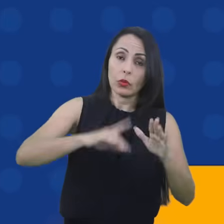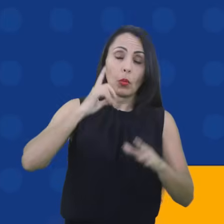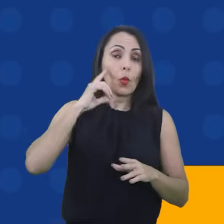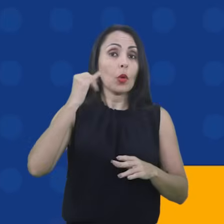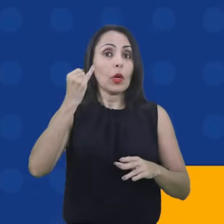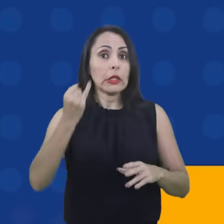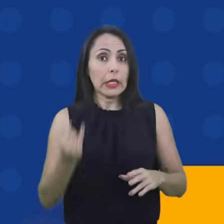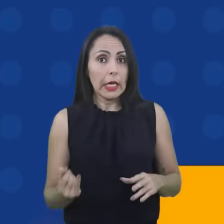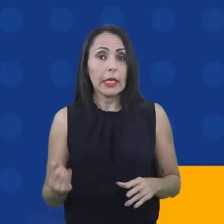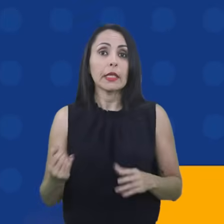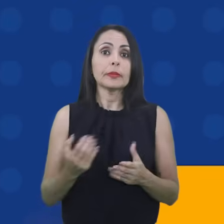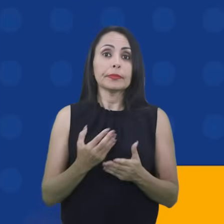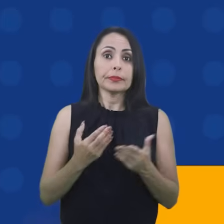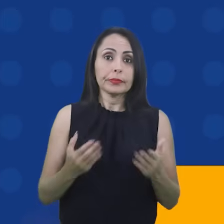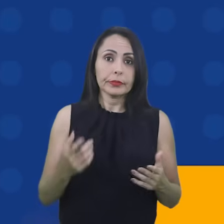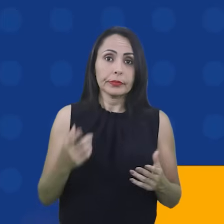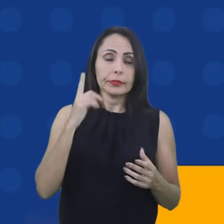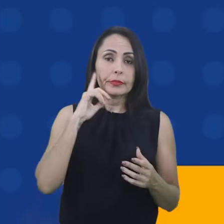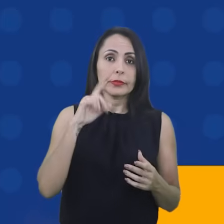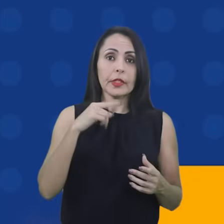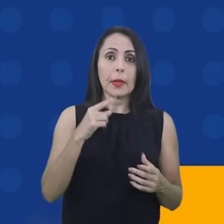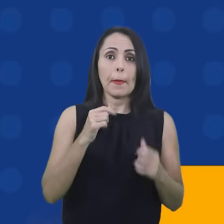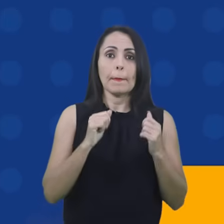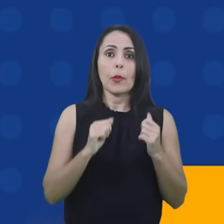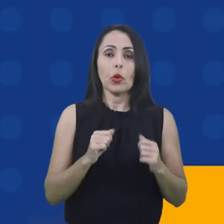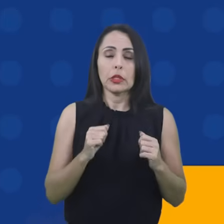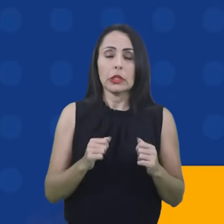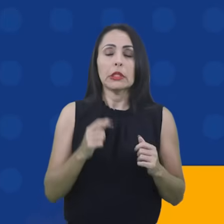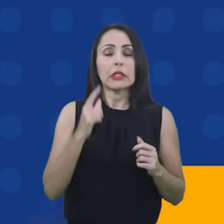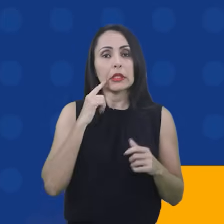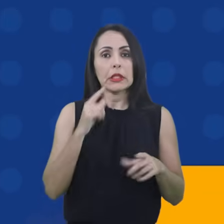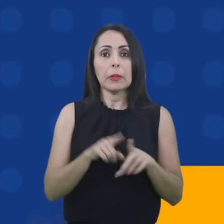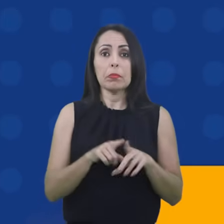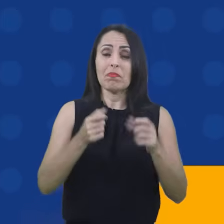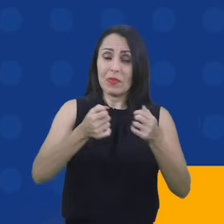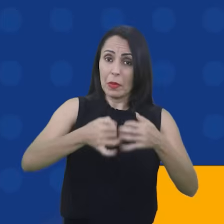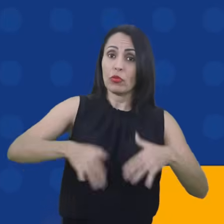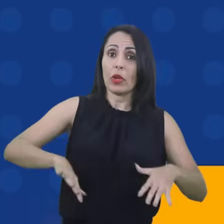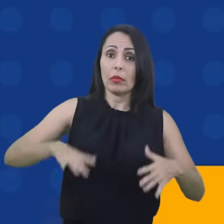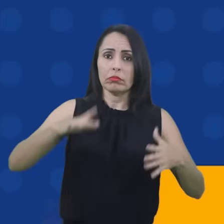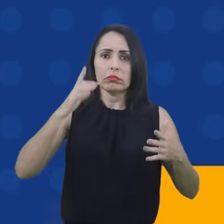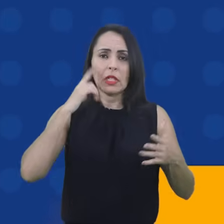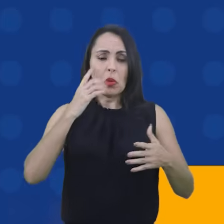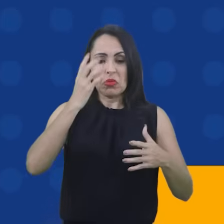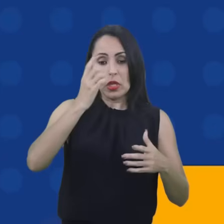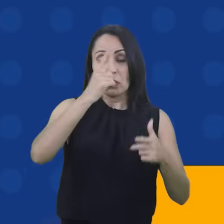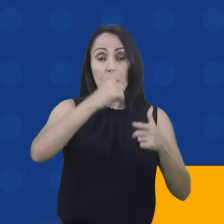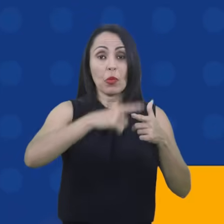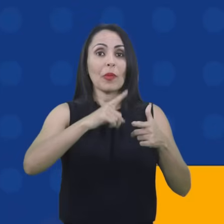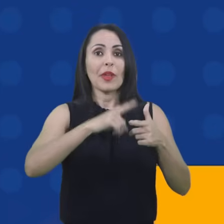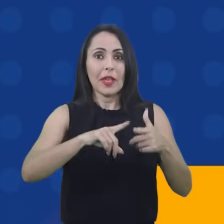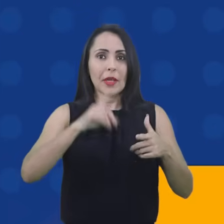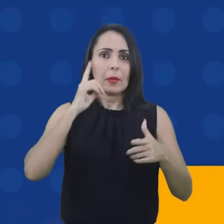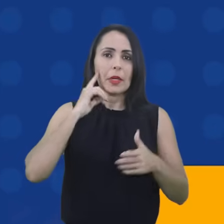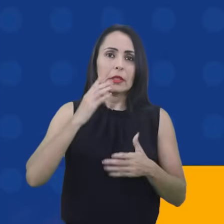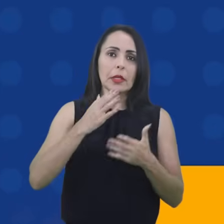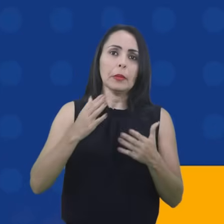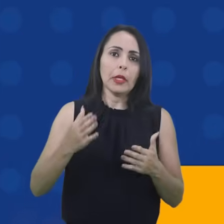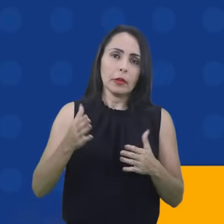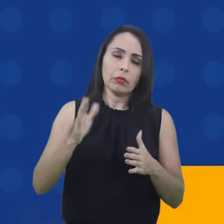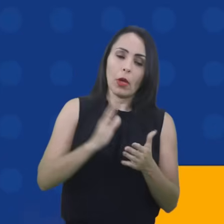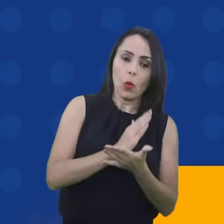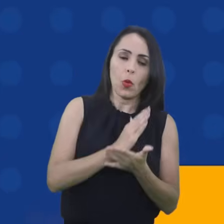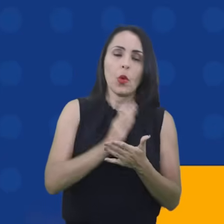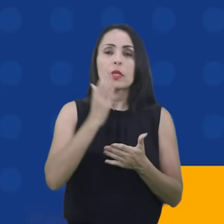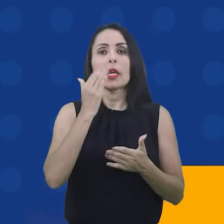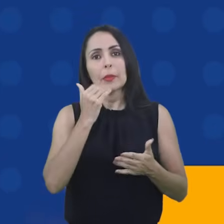dieta, que é uma dieta, né, cariogênica, que pode vir a trazer, né, sérios problemas. A gente não se deve nunca privar de determinados alimentos, né? A